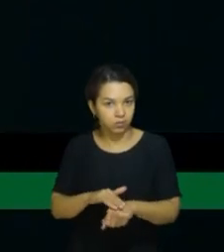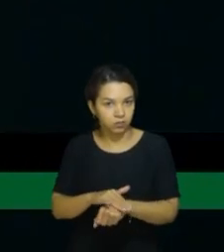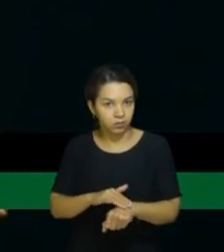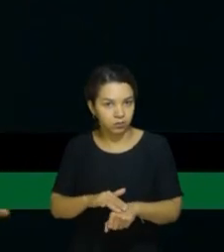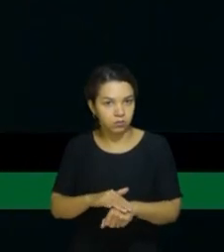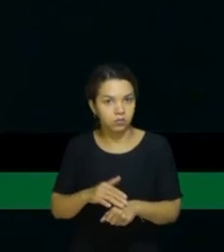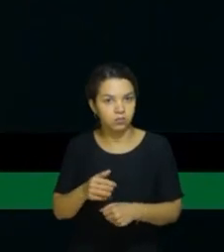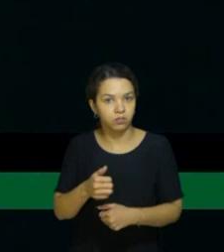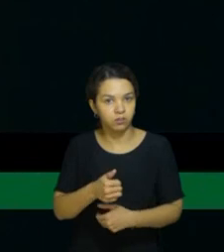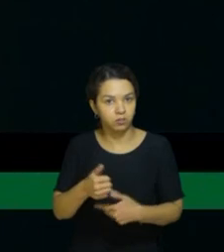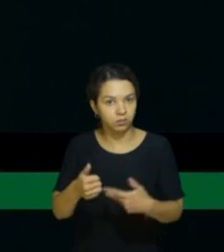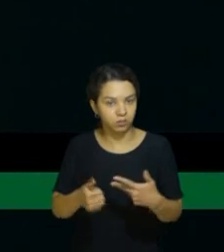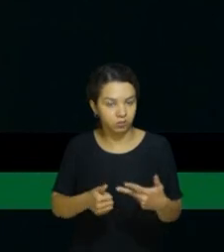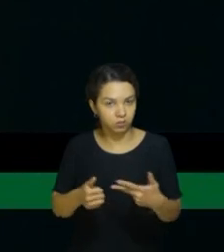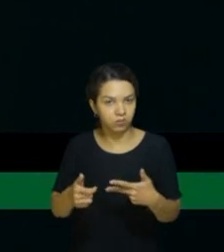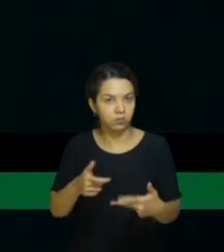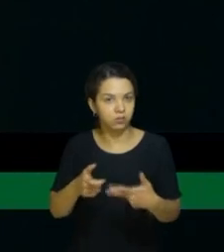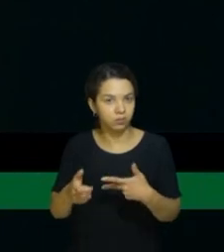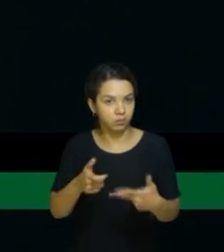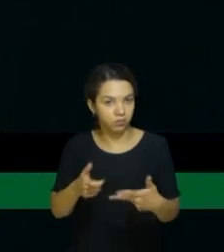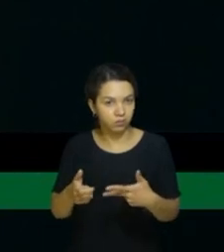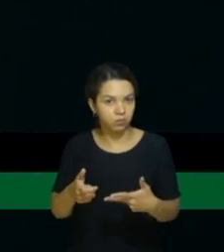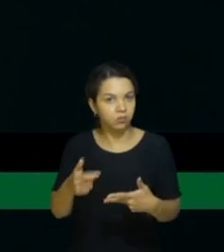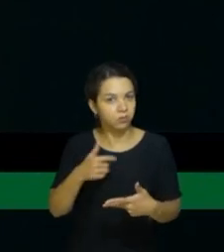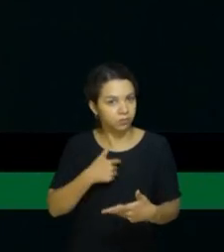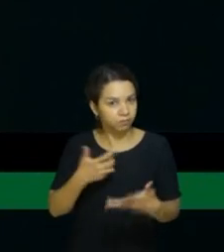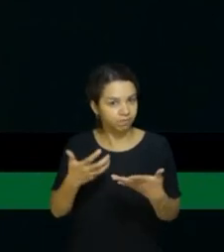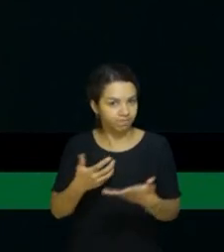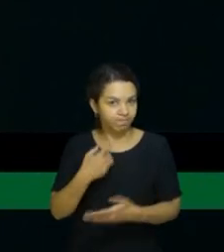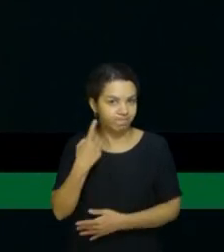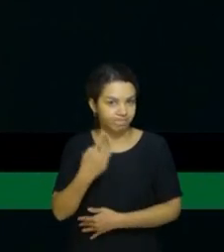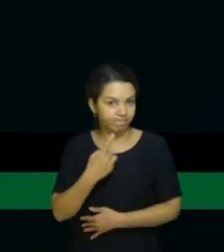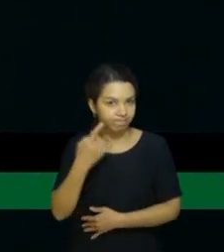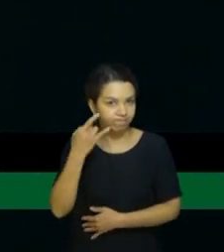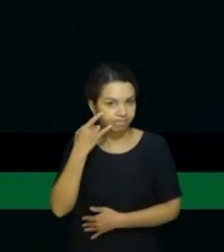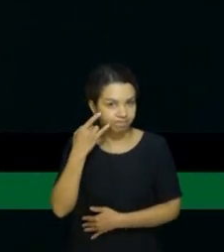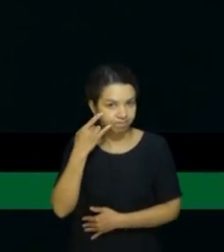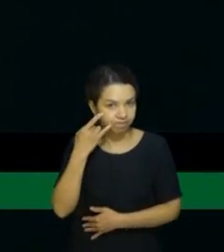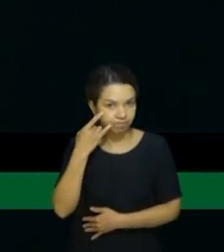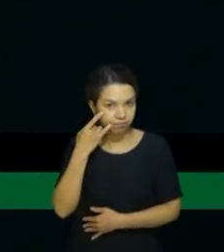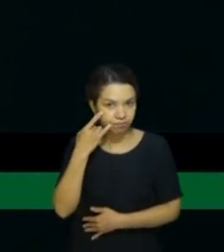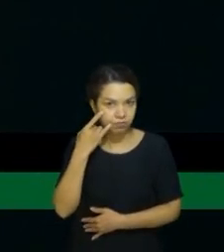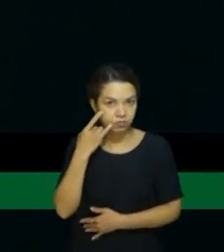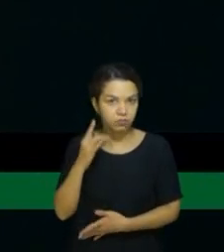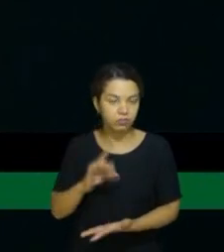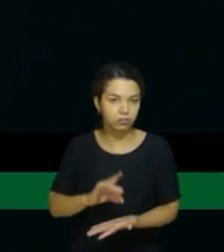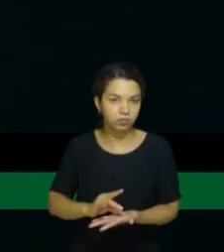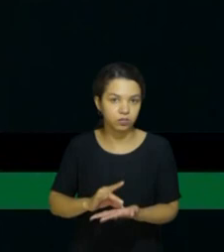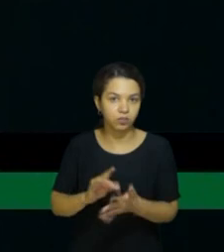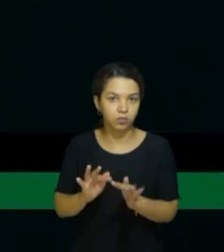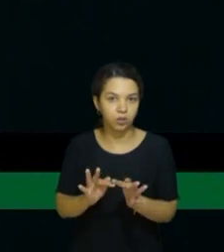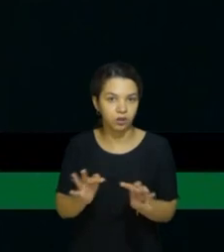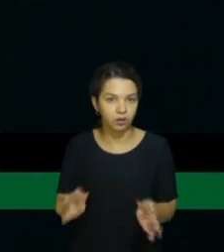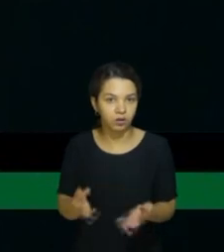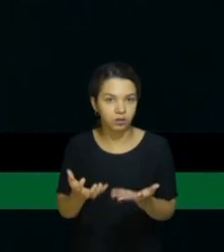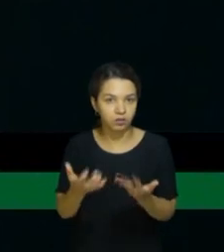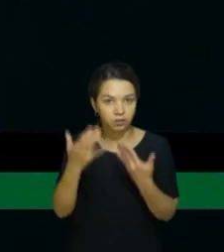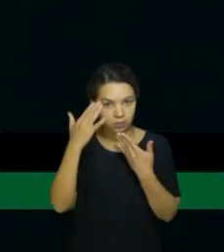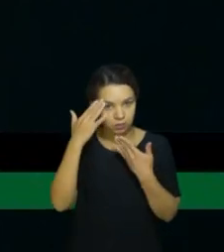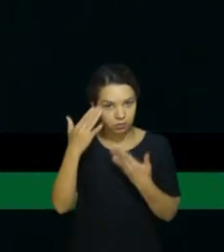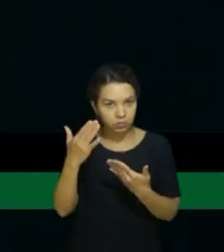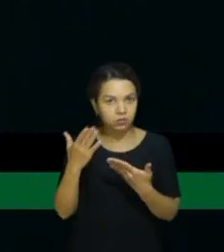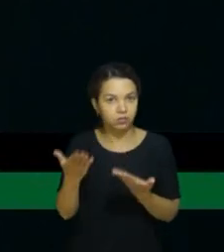poder executivo eu quero Deputado Mauro de Nadal de forma muito humilde agradecer a